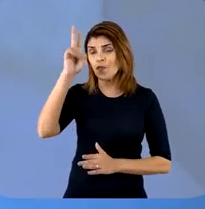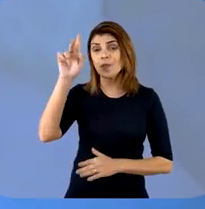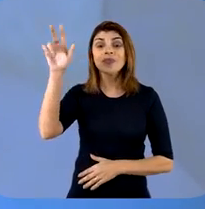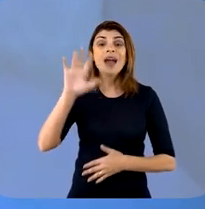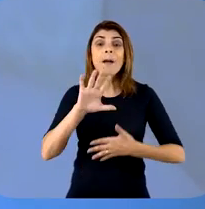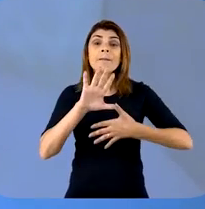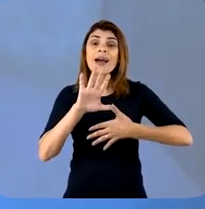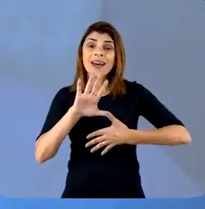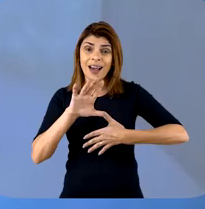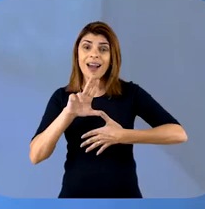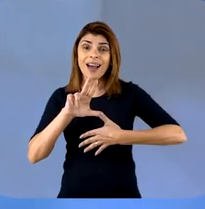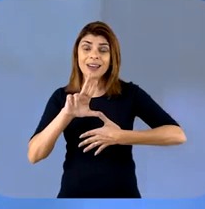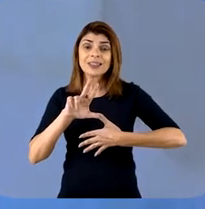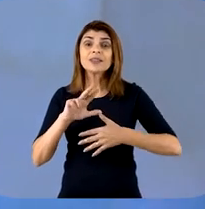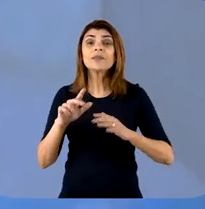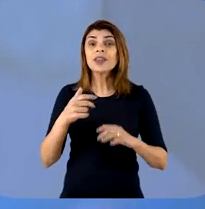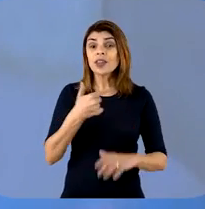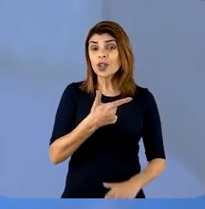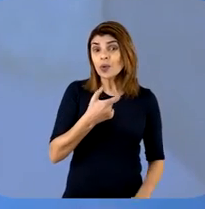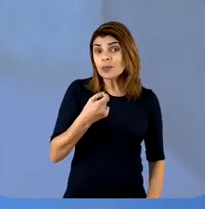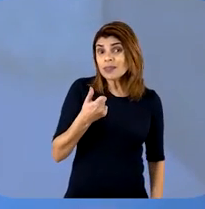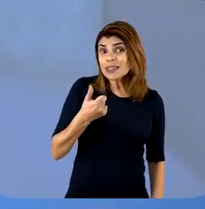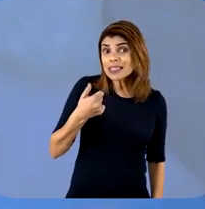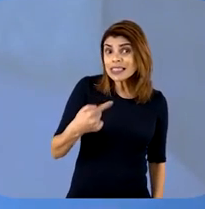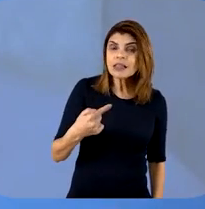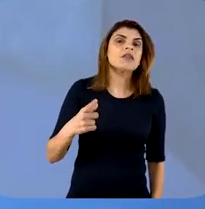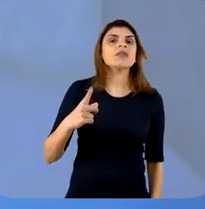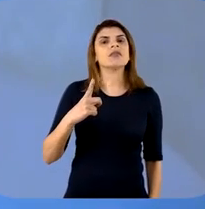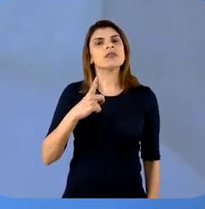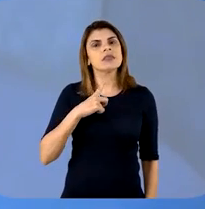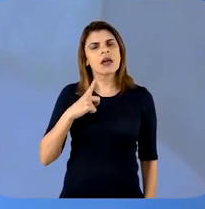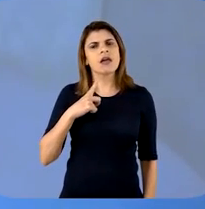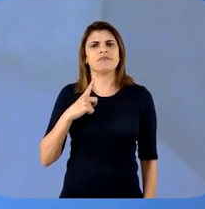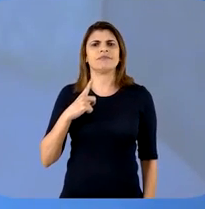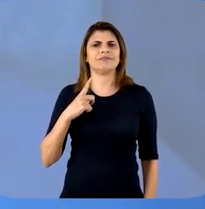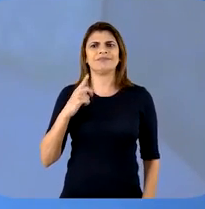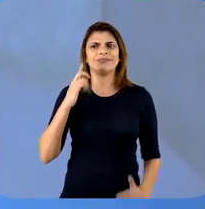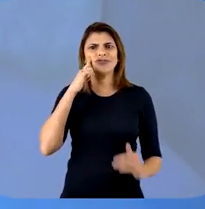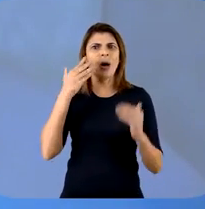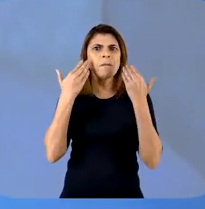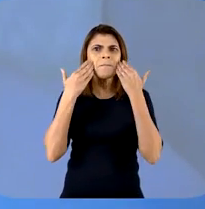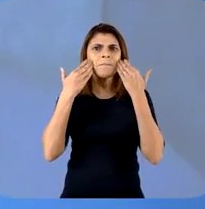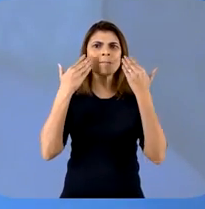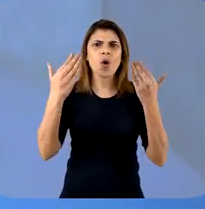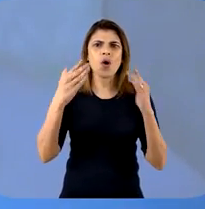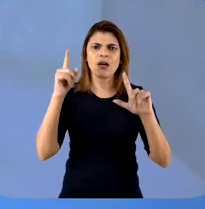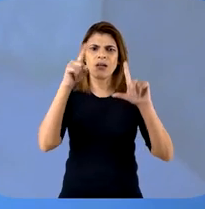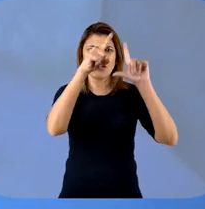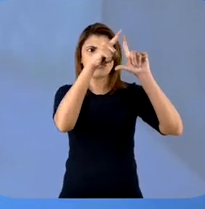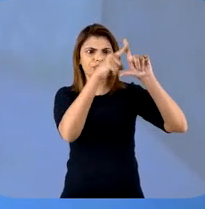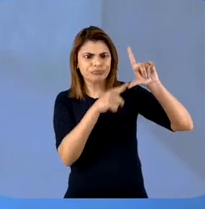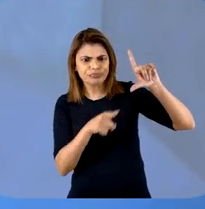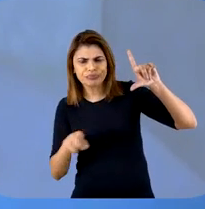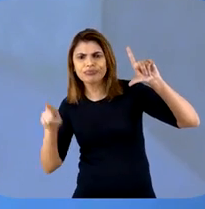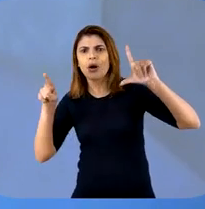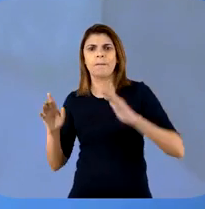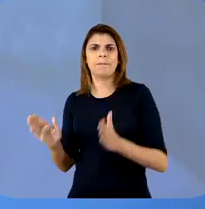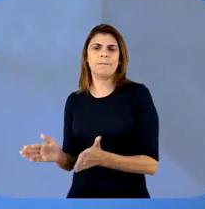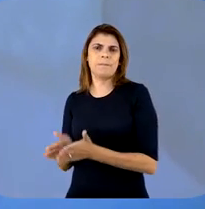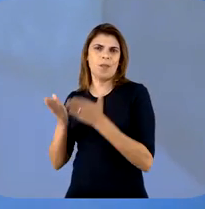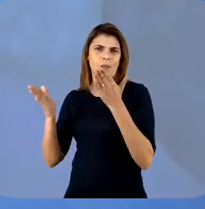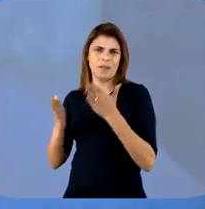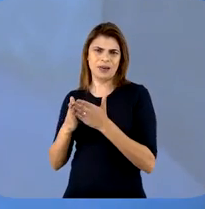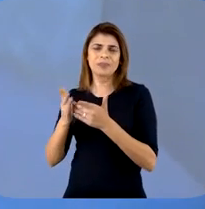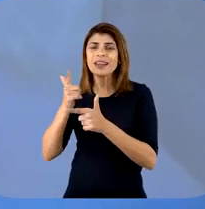olha a América Latina, desde 2017, nós temos uma inflexão para cima da curva de pobreza, né? Já, quer